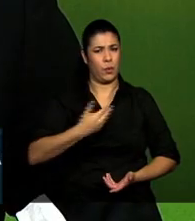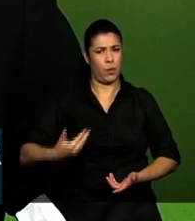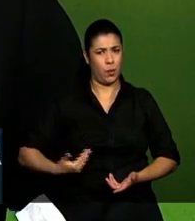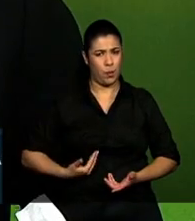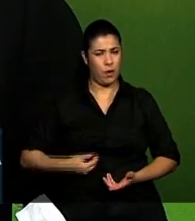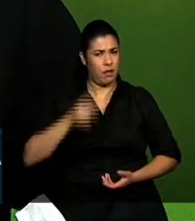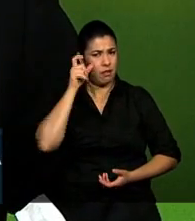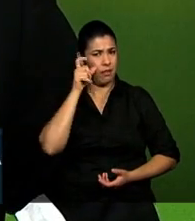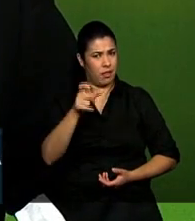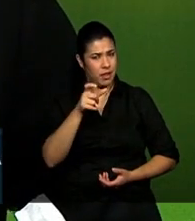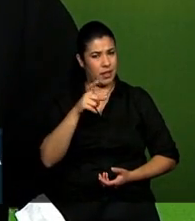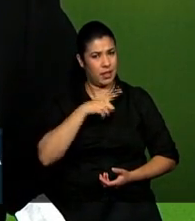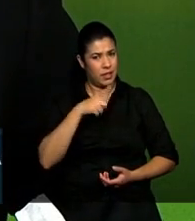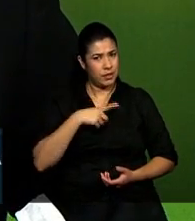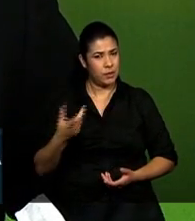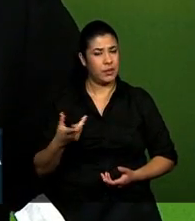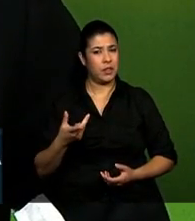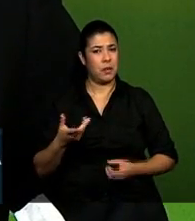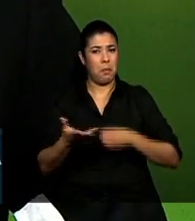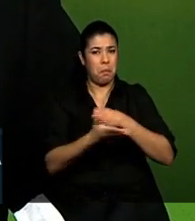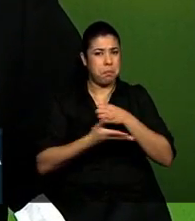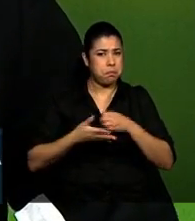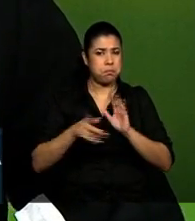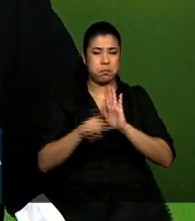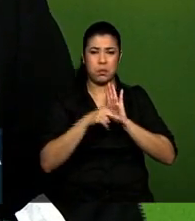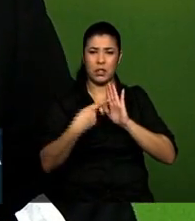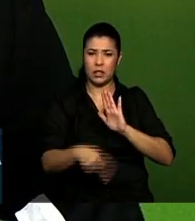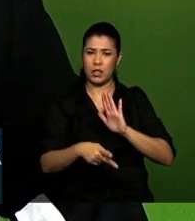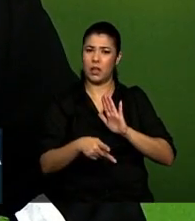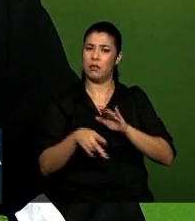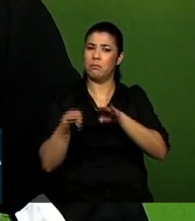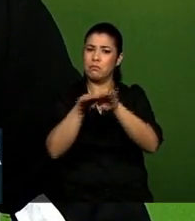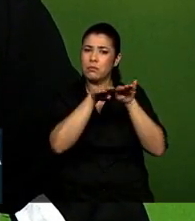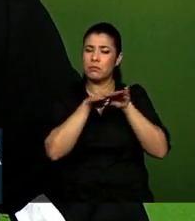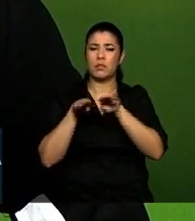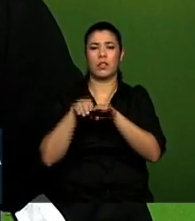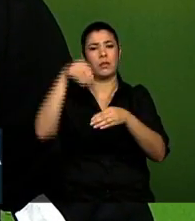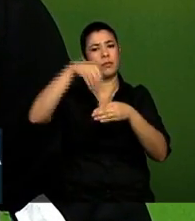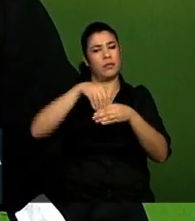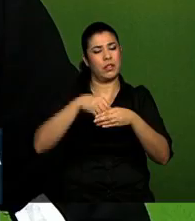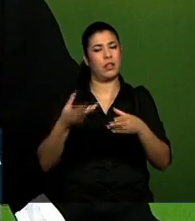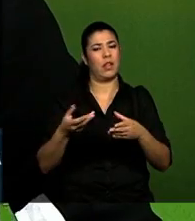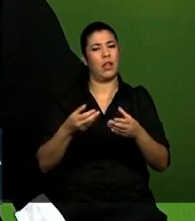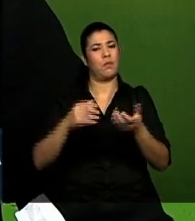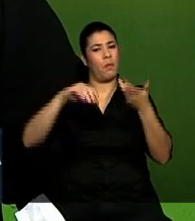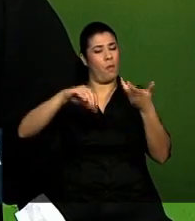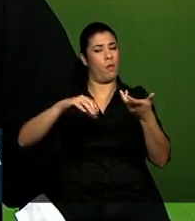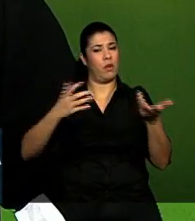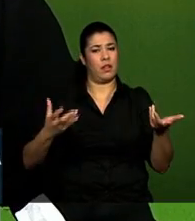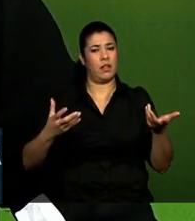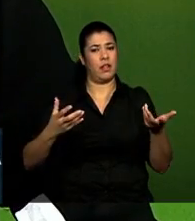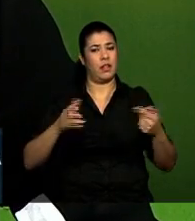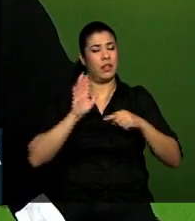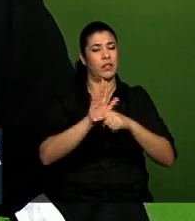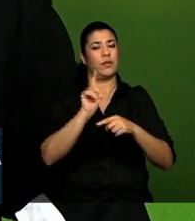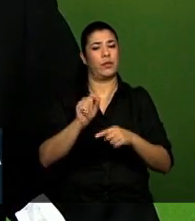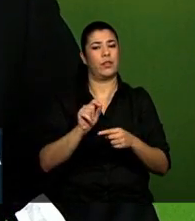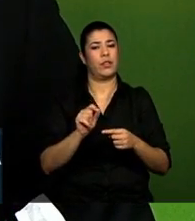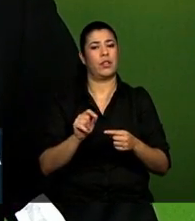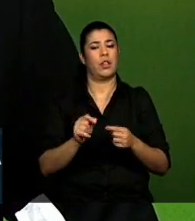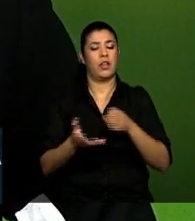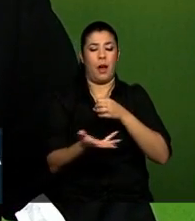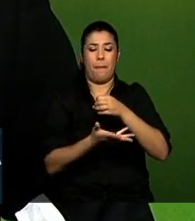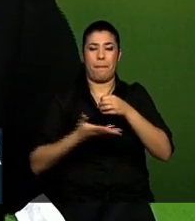estabilidade positiva político no Congresso Nacional que faz com que esta grande base de sustentação